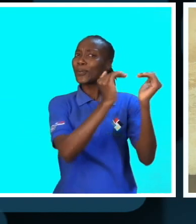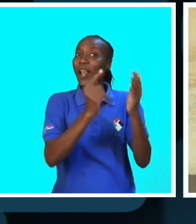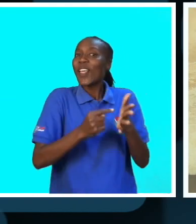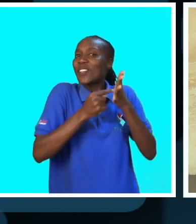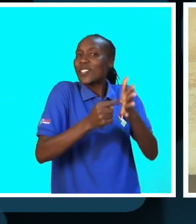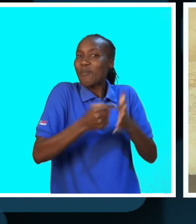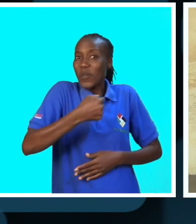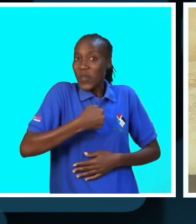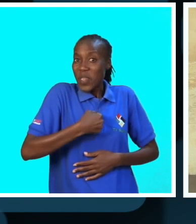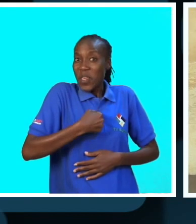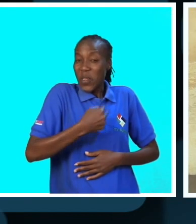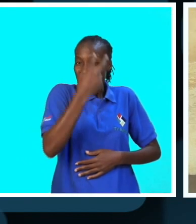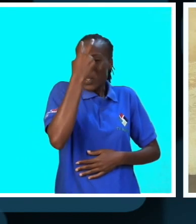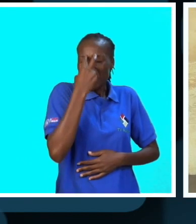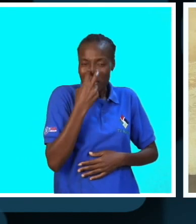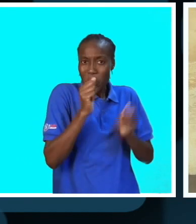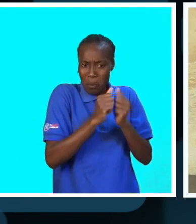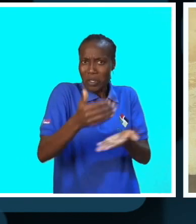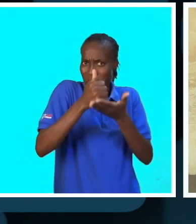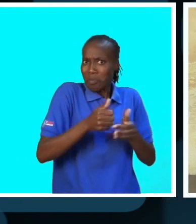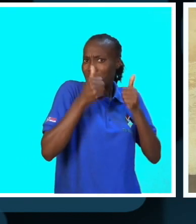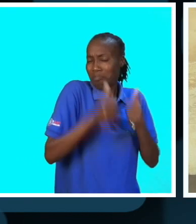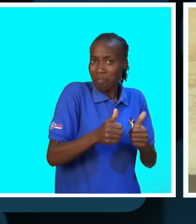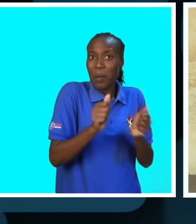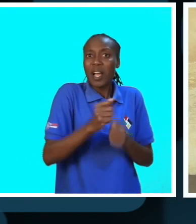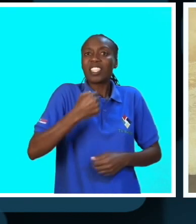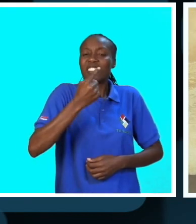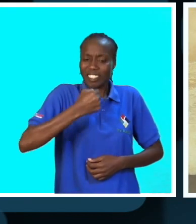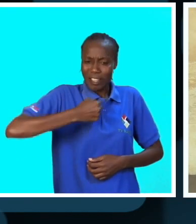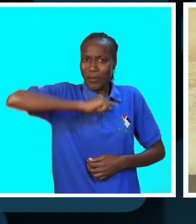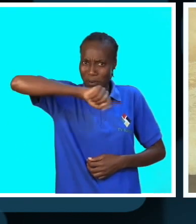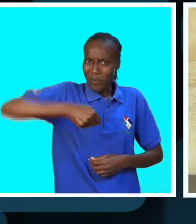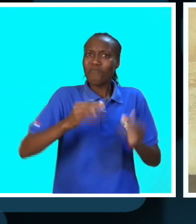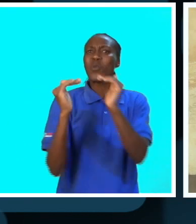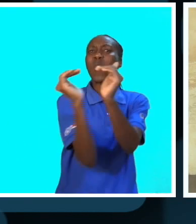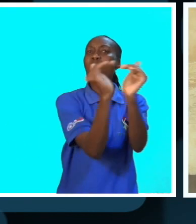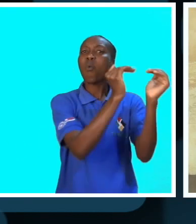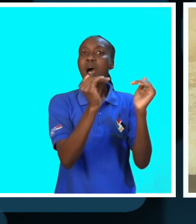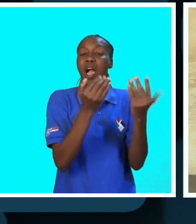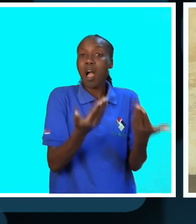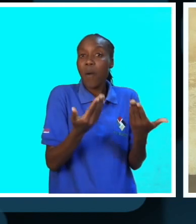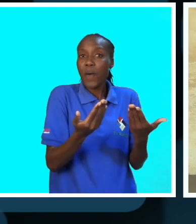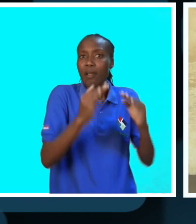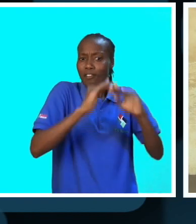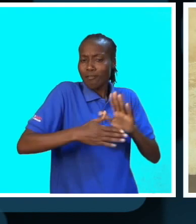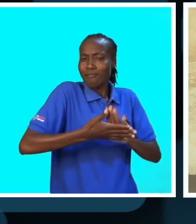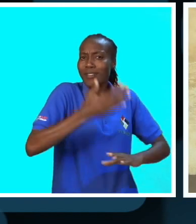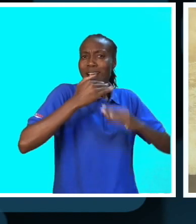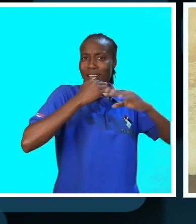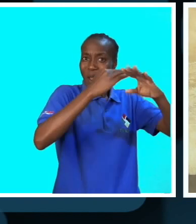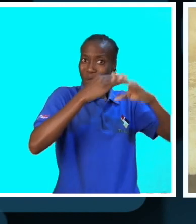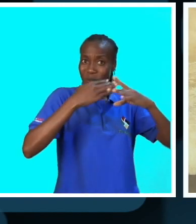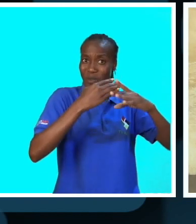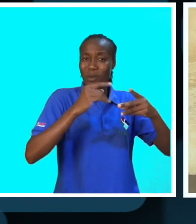iguais, embora, por exemplo, agora eu não vejo a cor, mas sou igual a partir de tudo que os outros também estão. Está a ver agora a